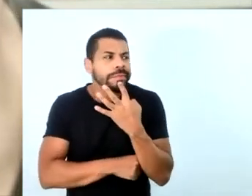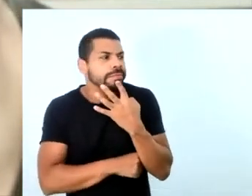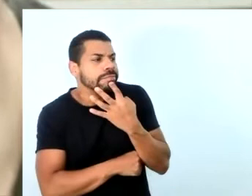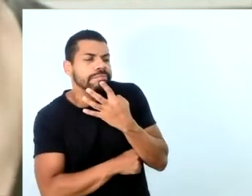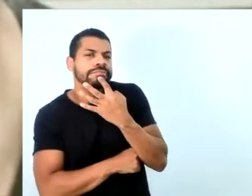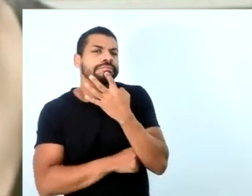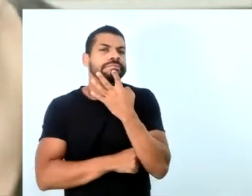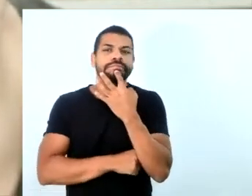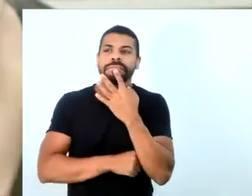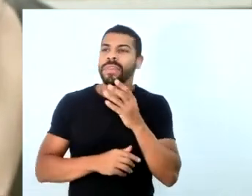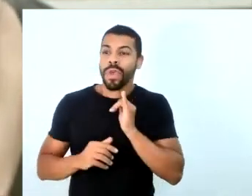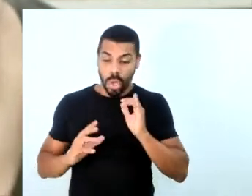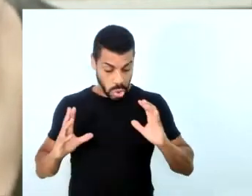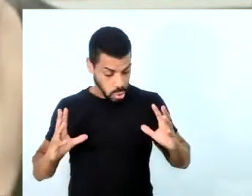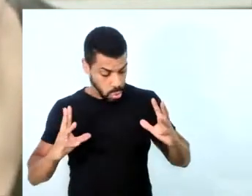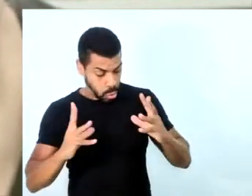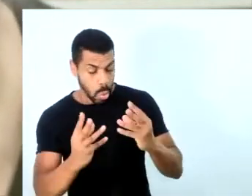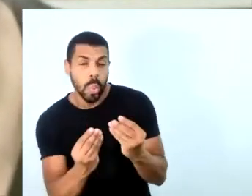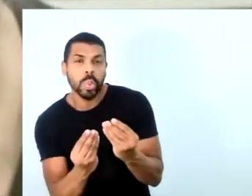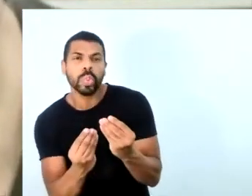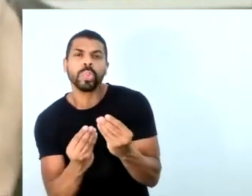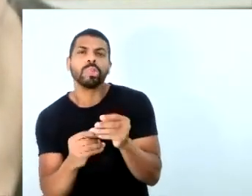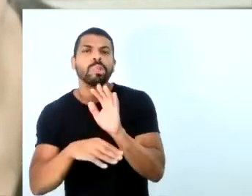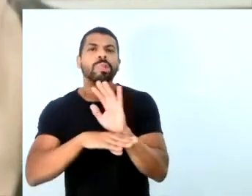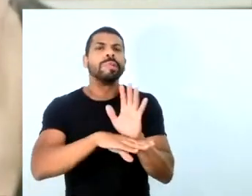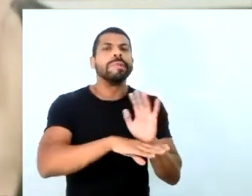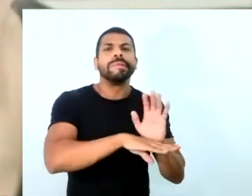a montadora que montou todos os filmes